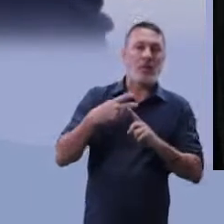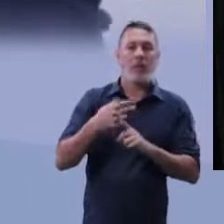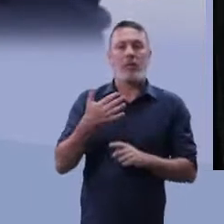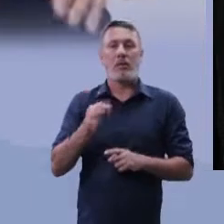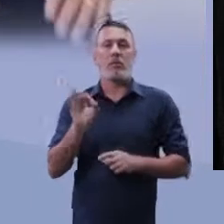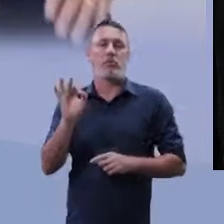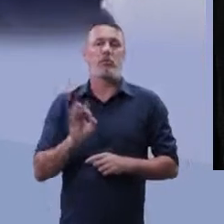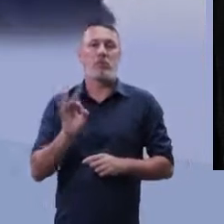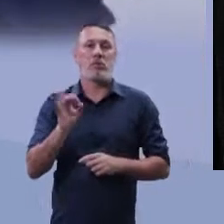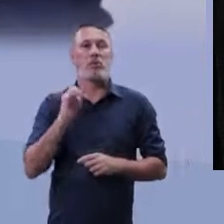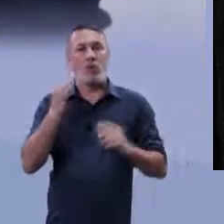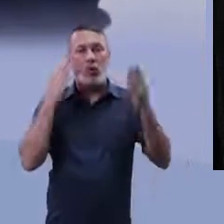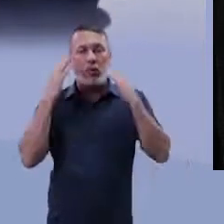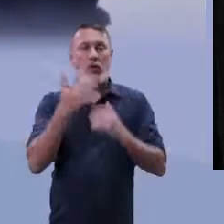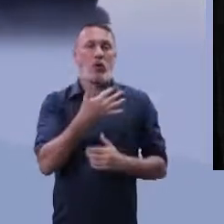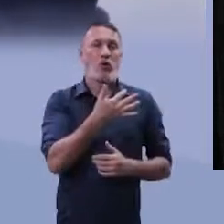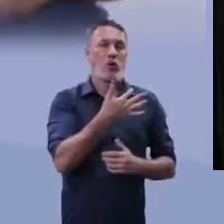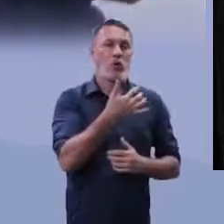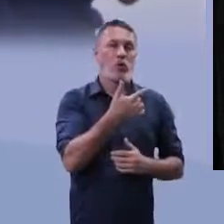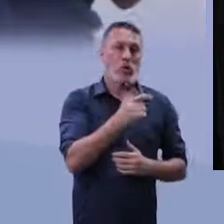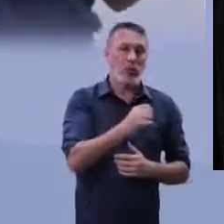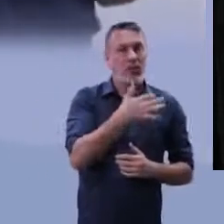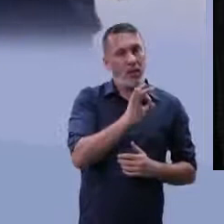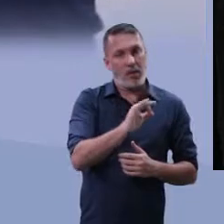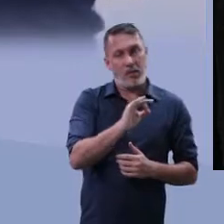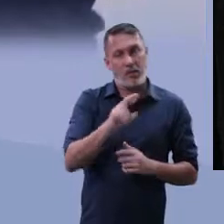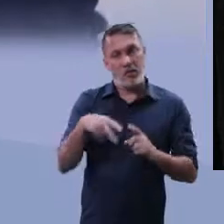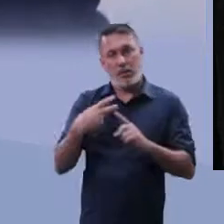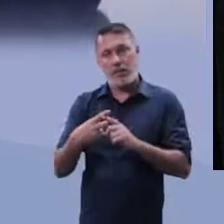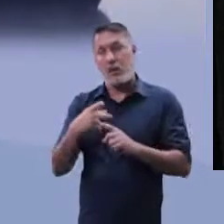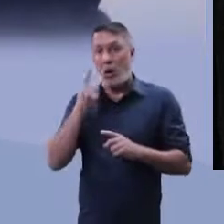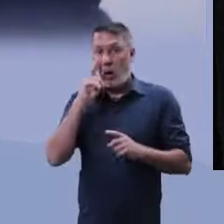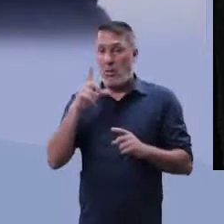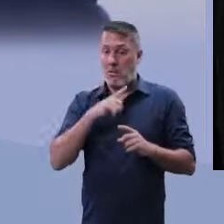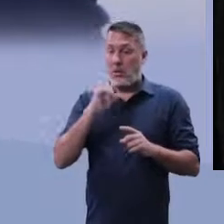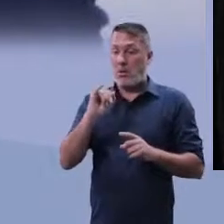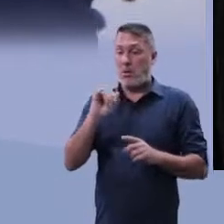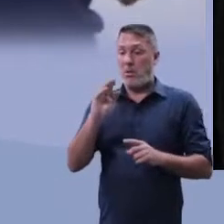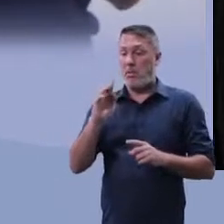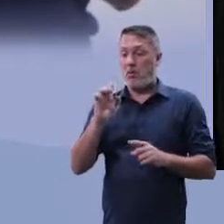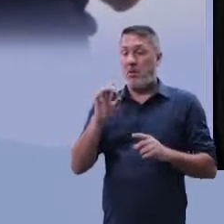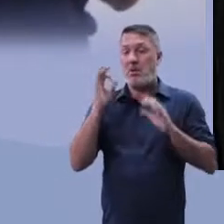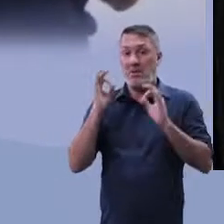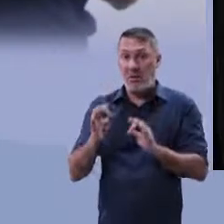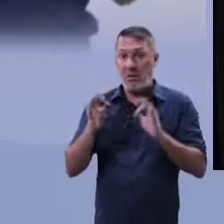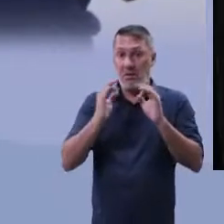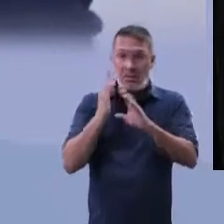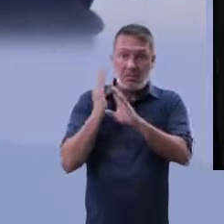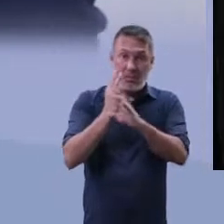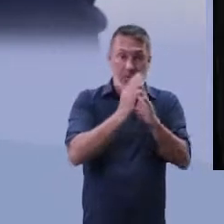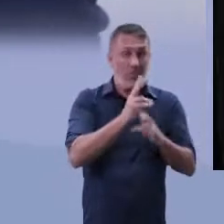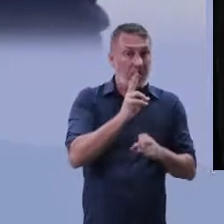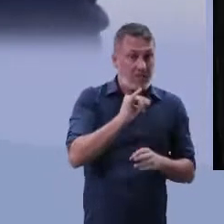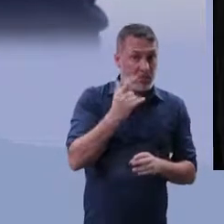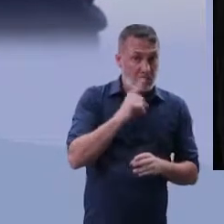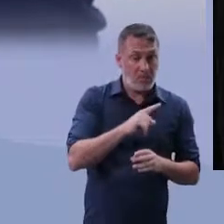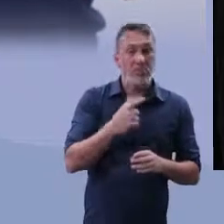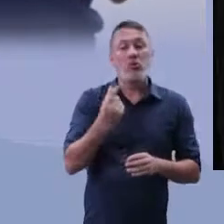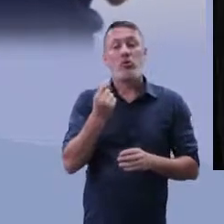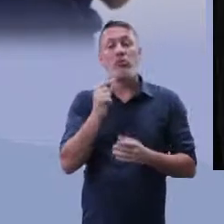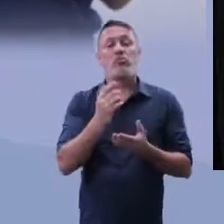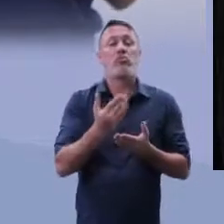ser 10% maior do que foi em 2010. Supondo que as projeções do IBGE